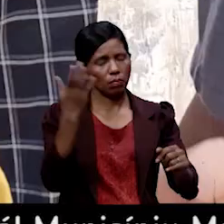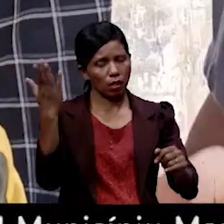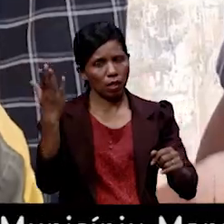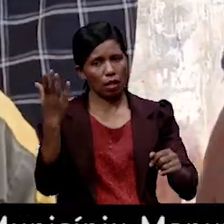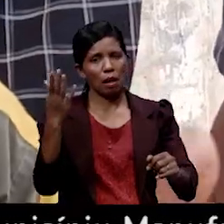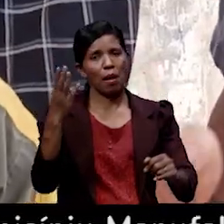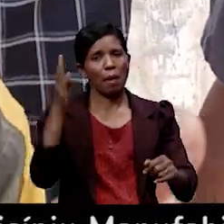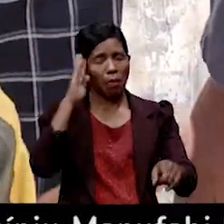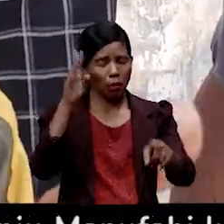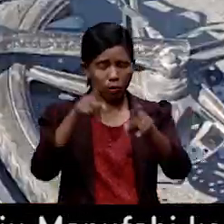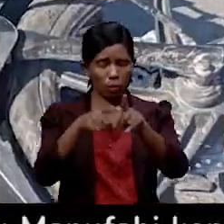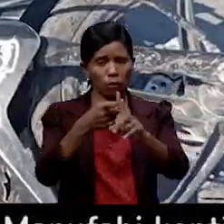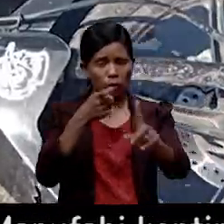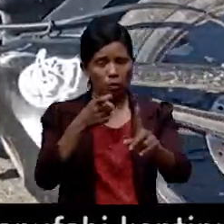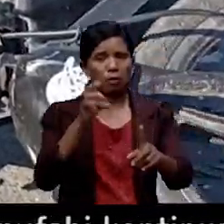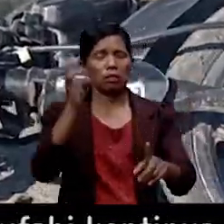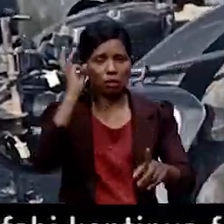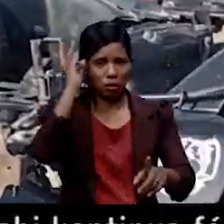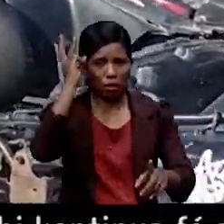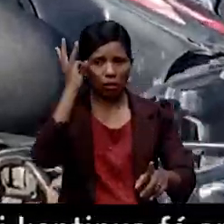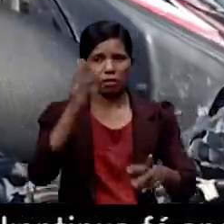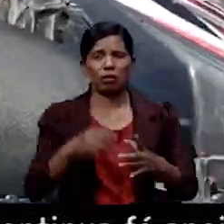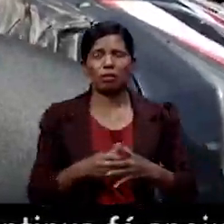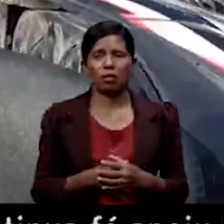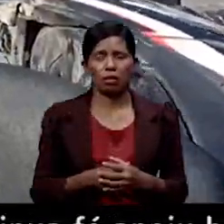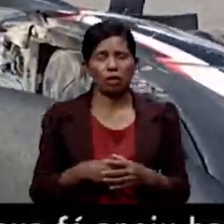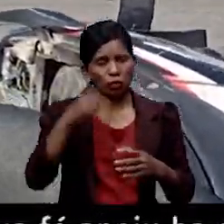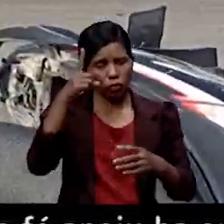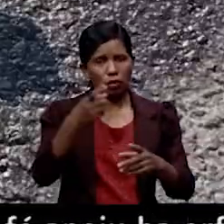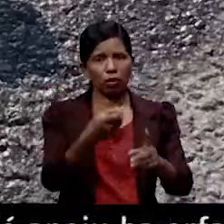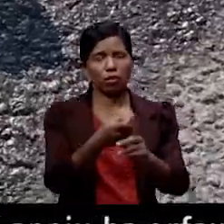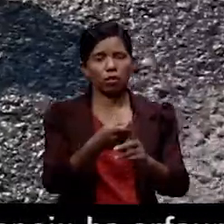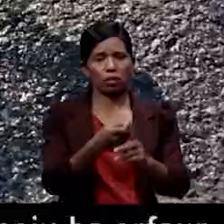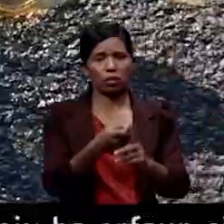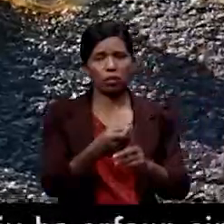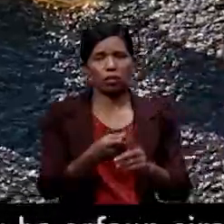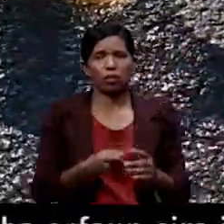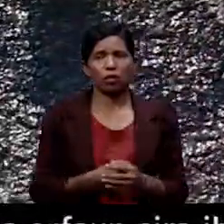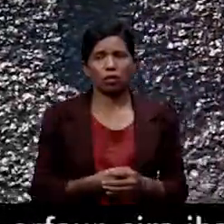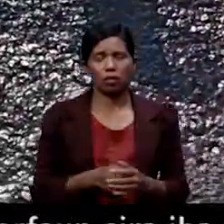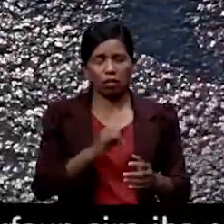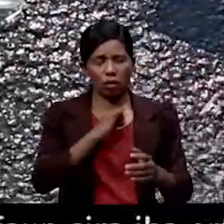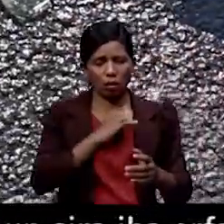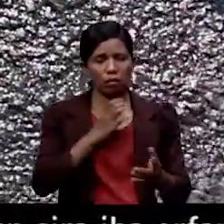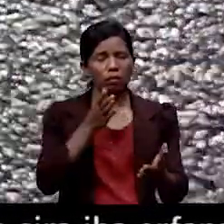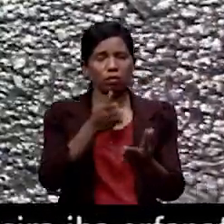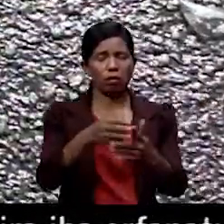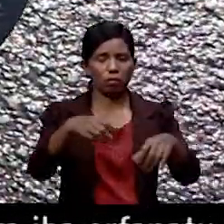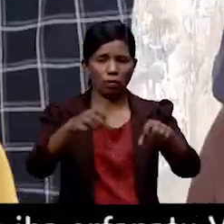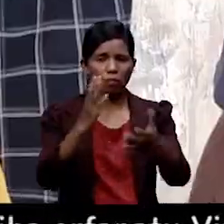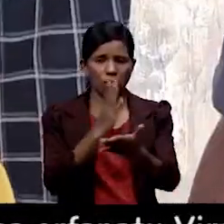nia, kung sisa lano. Depende mai deh. Depende mai mah. Auto serain lagi kong.